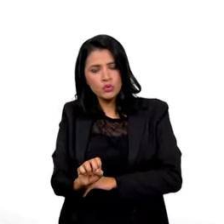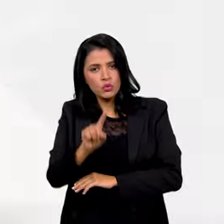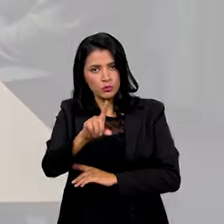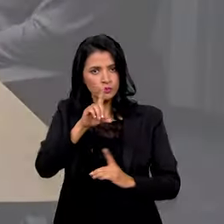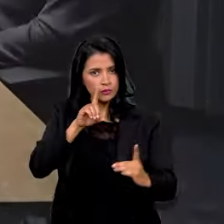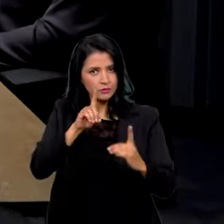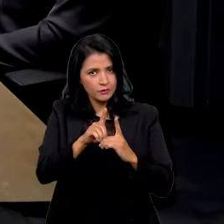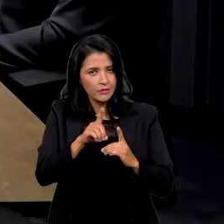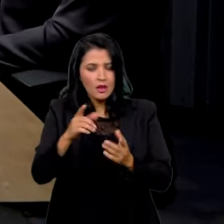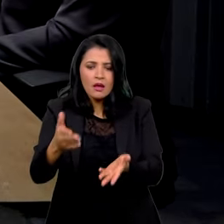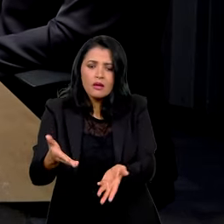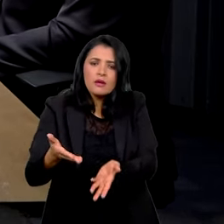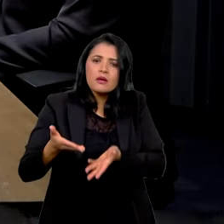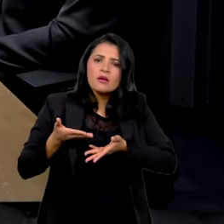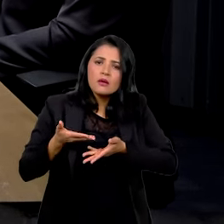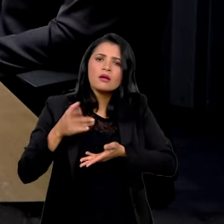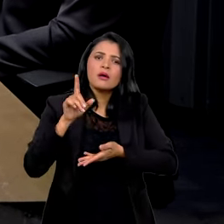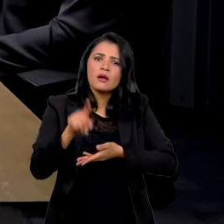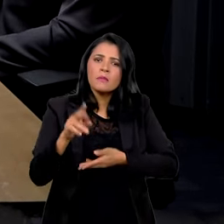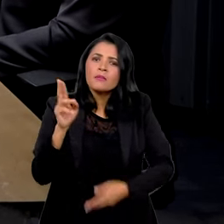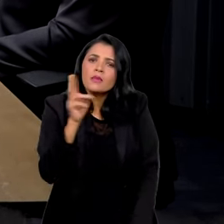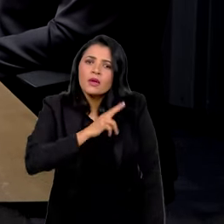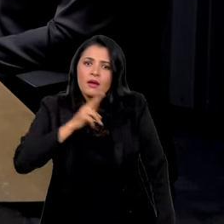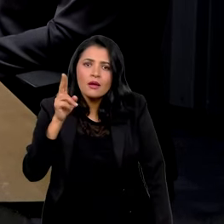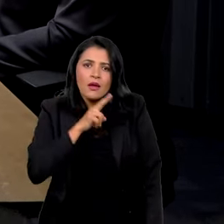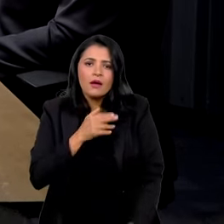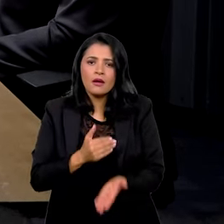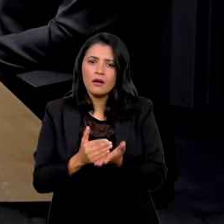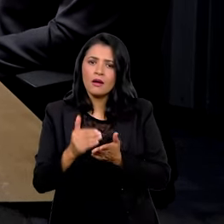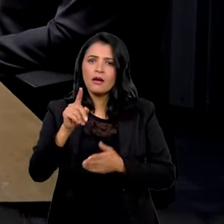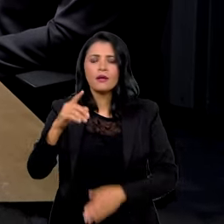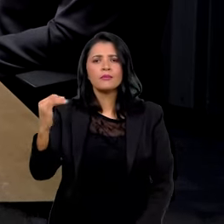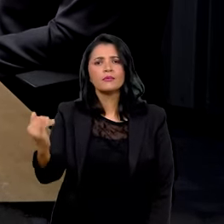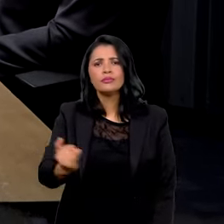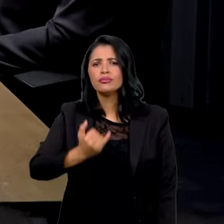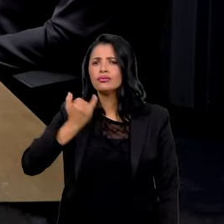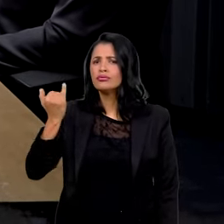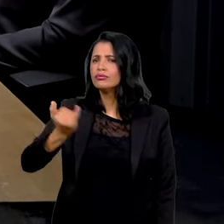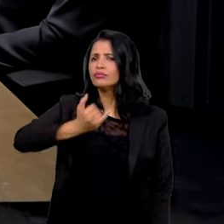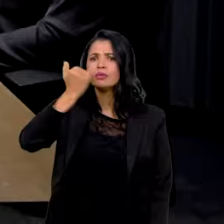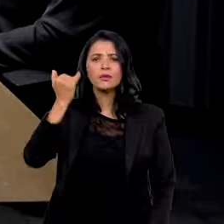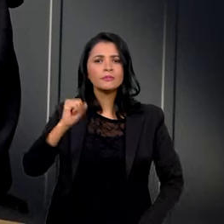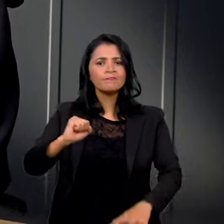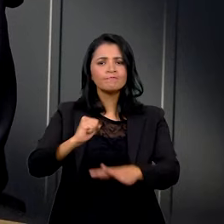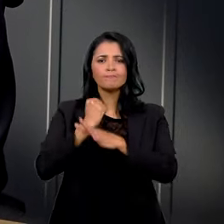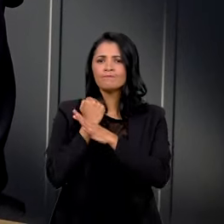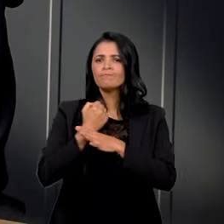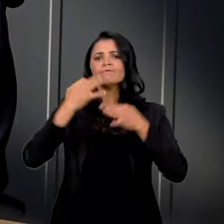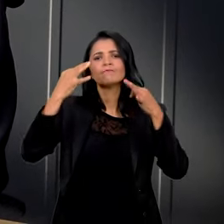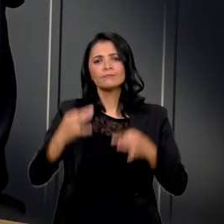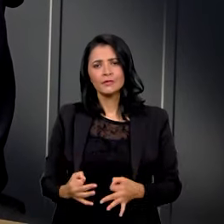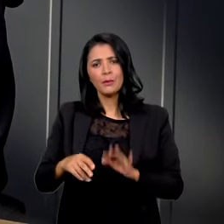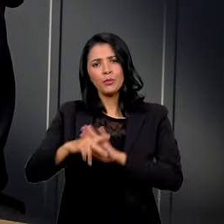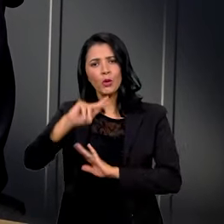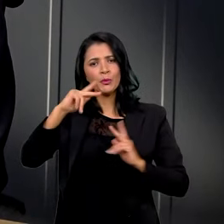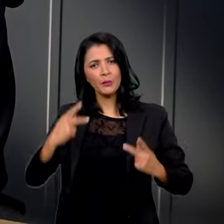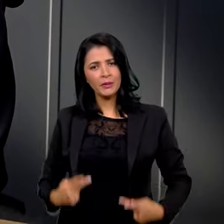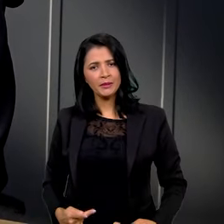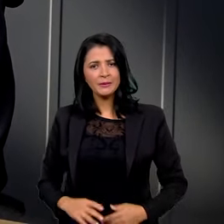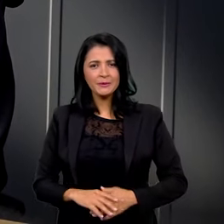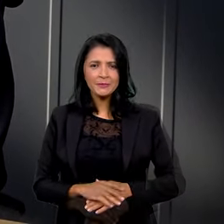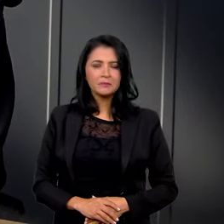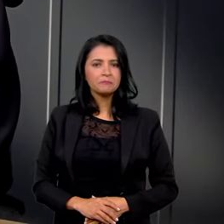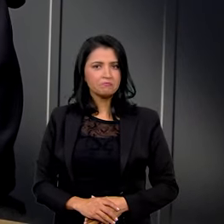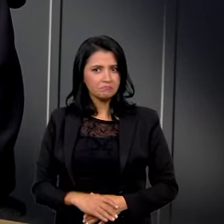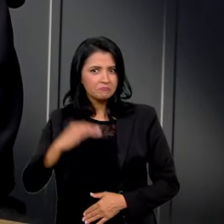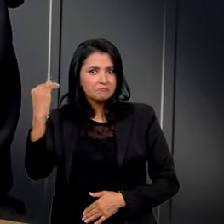humana muito relevante essa cartilha Regis sim é uma importante estratégia junto com a Unicef né E que reafirma o papel da Assistência Social numa